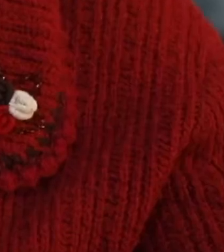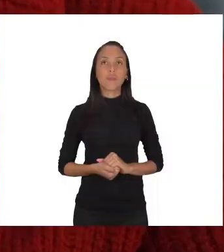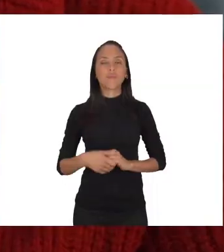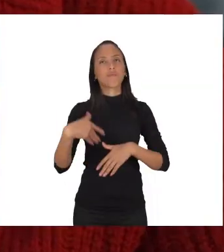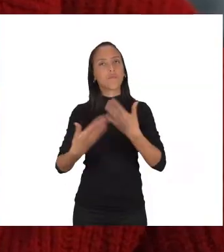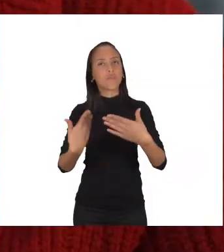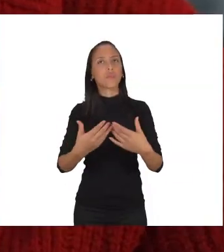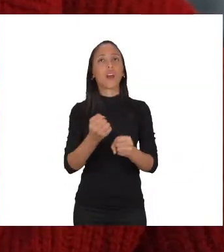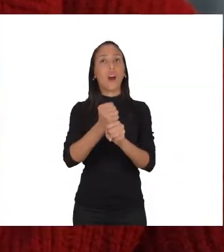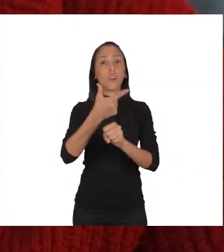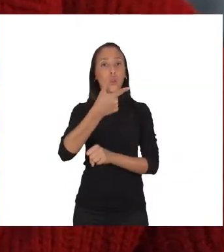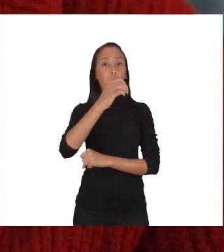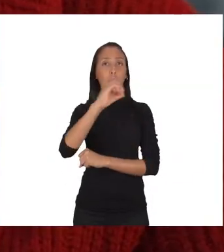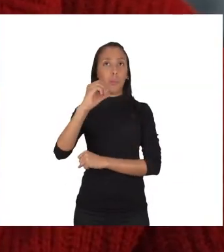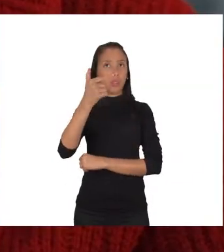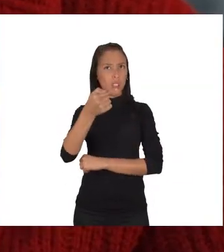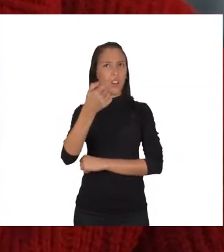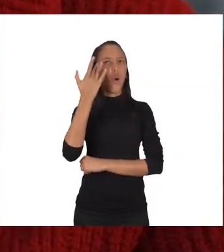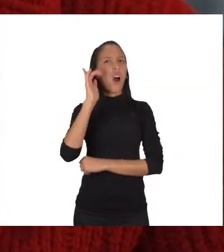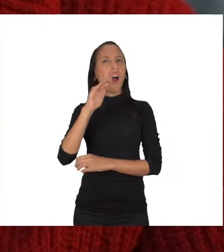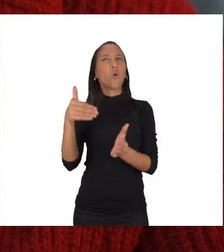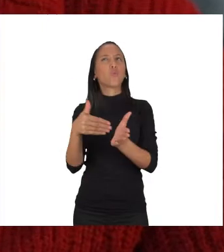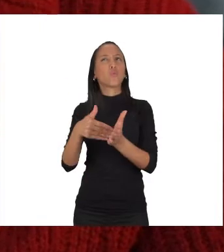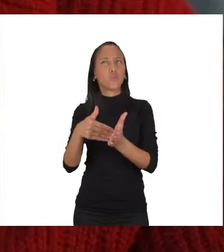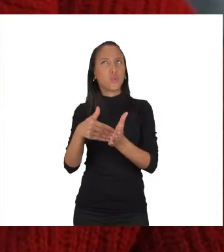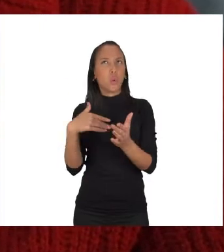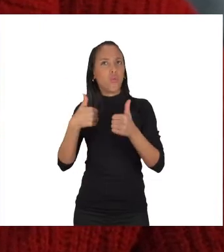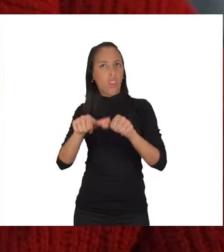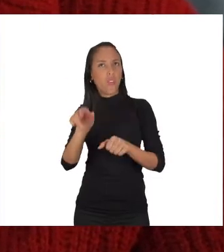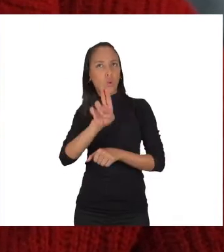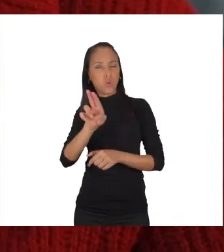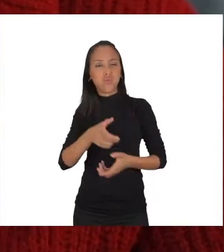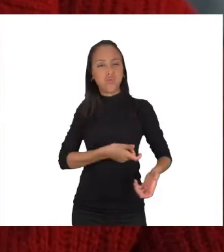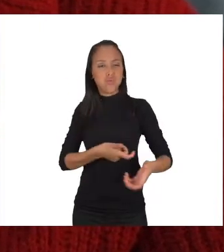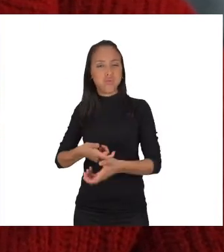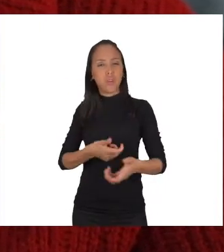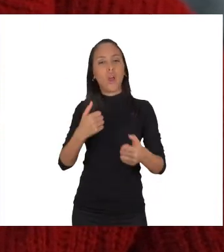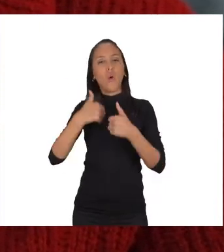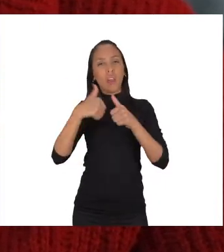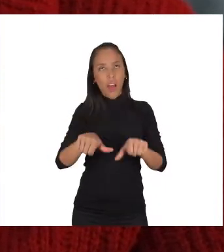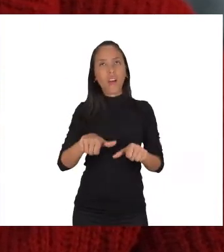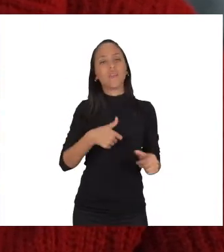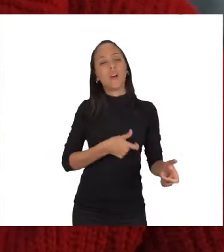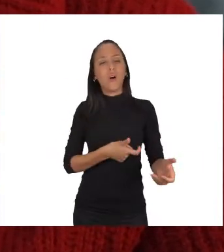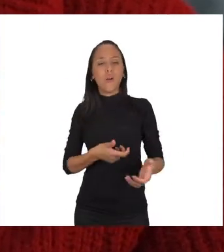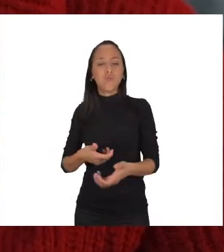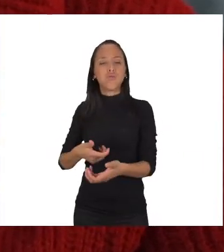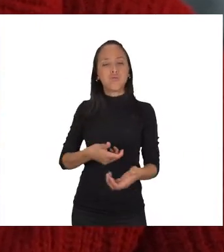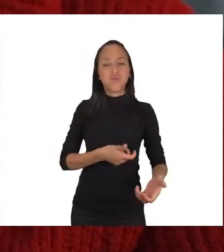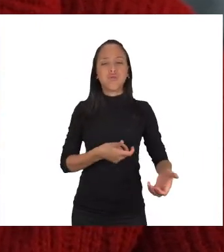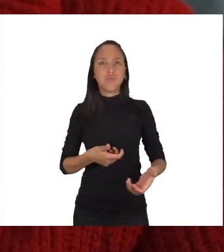Nisso, né, em 2007, eu comecei, acho que foi o último ano que pulverizei, eu comecei a pulverizar a lavoura. Primeiro foi